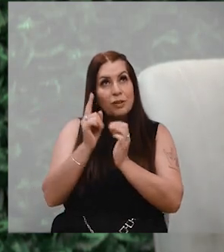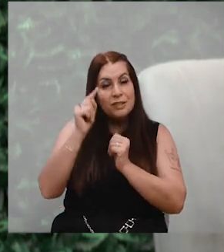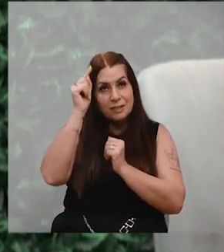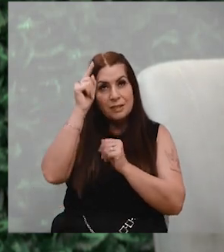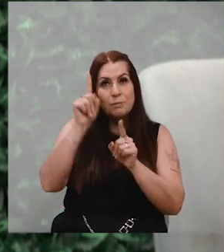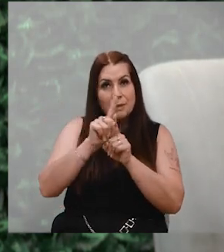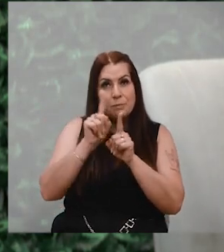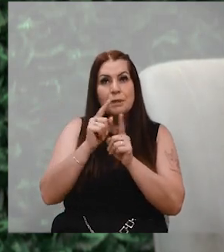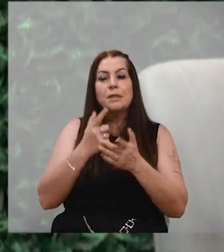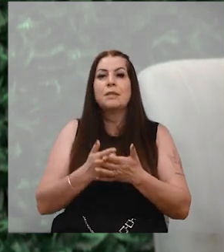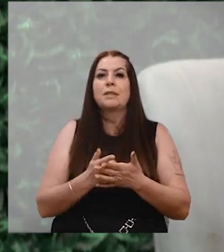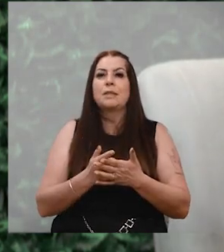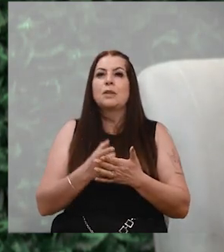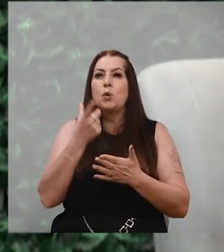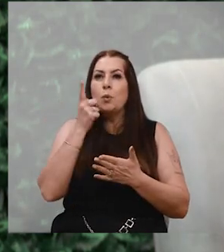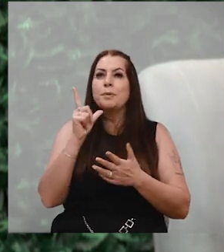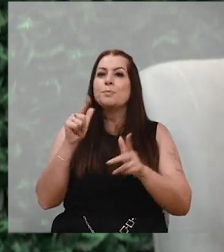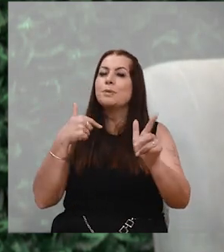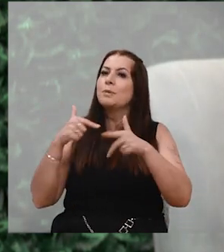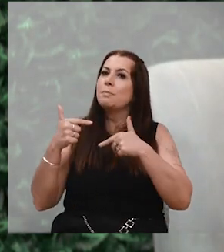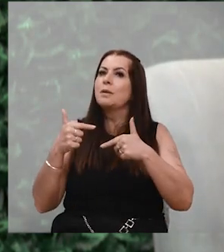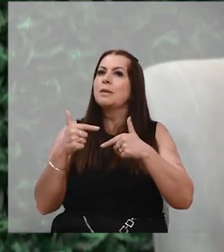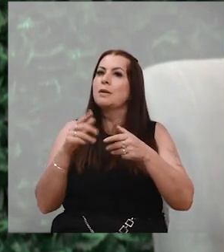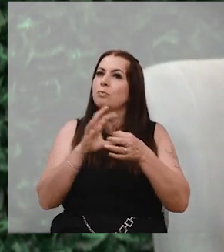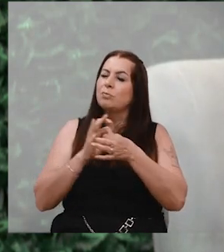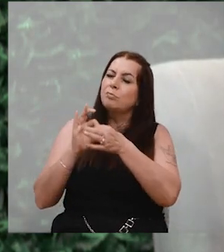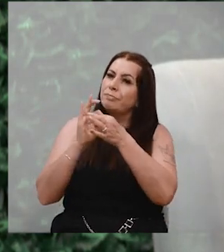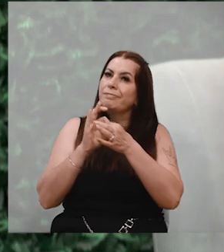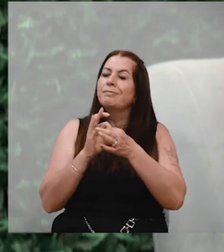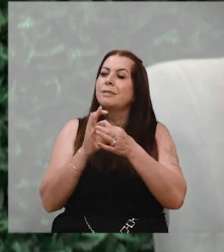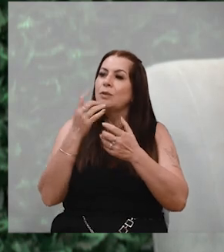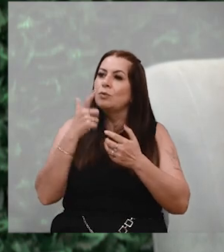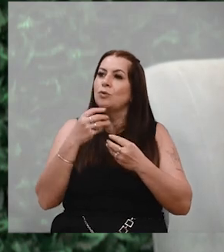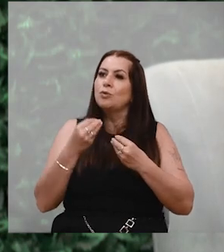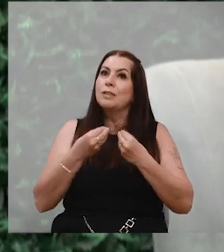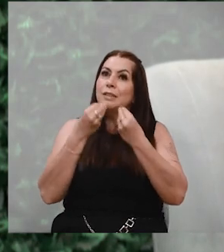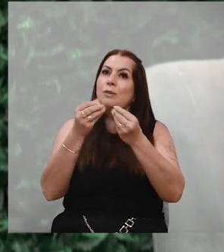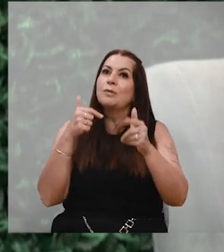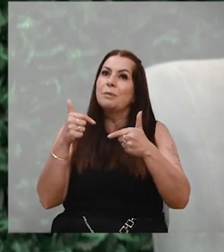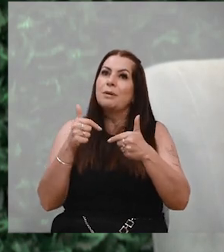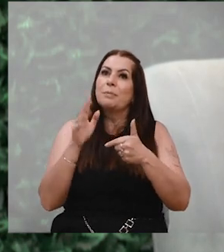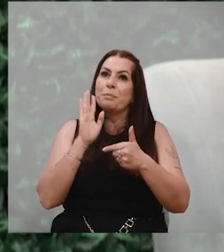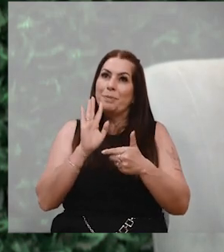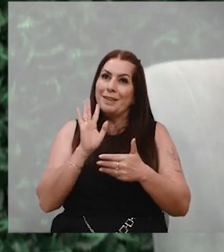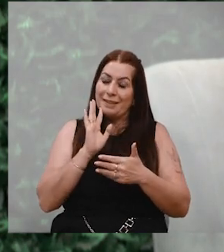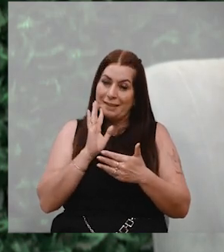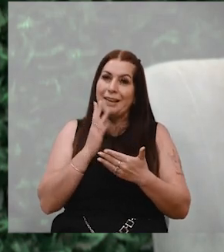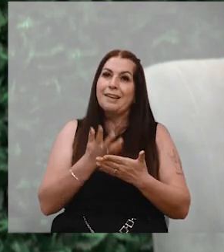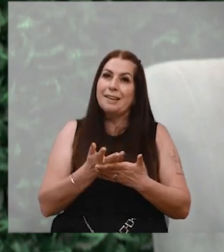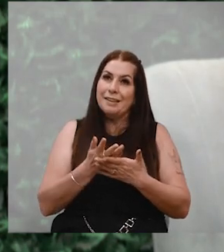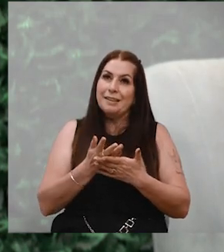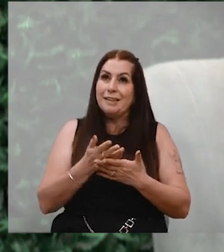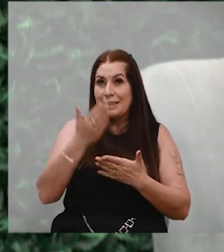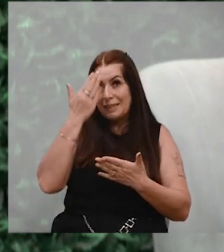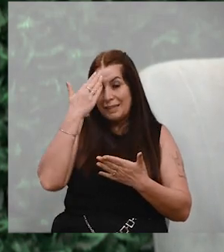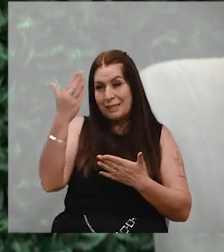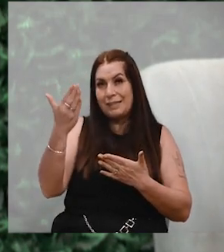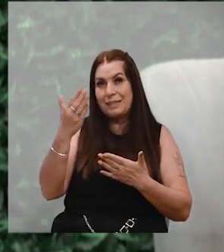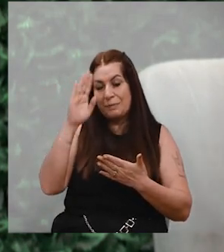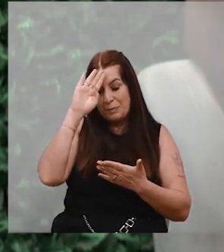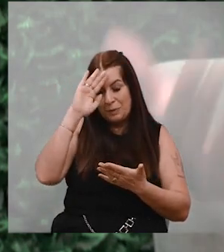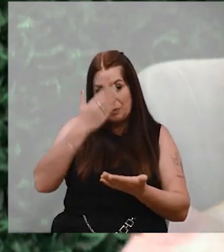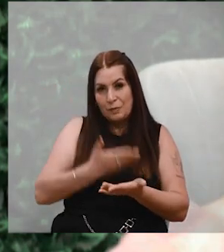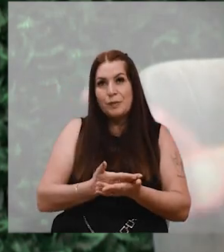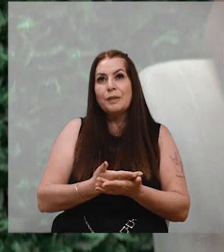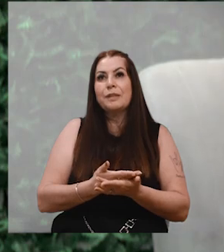time lá de cima, né? Que a gente consegue trabalhar unido e eu acho que a gente entregou um trabalho bem bacana, assim. E agradecer